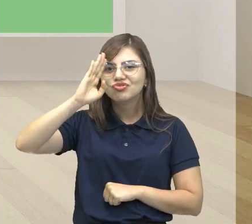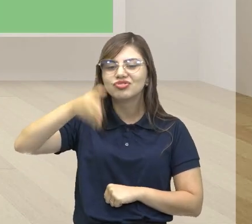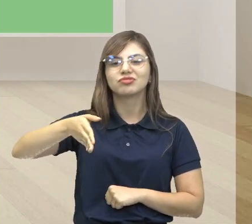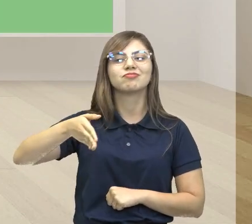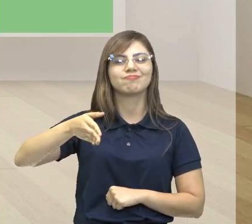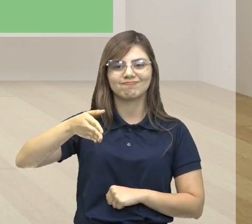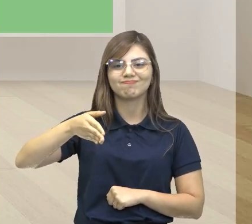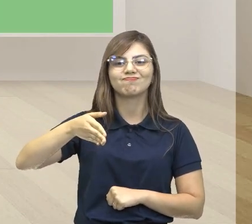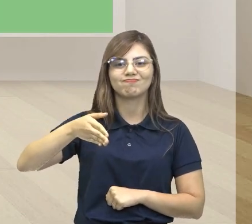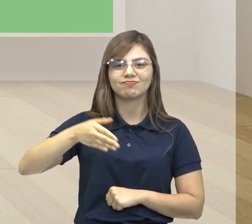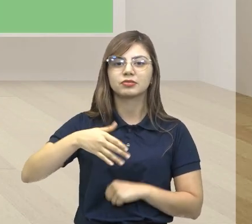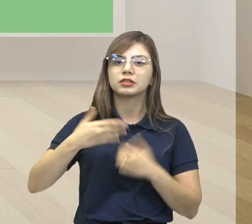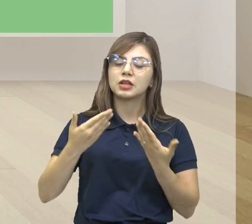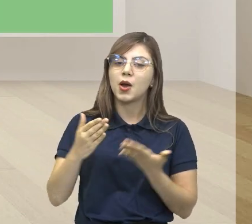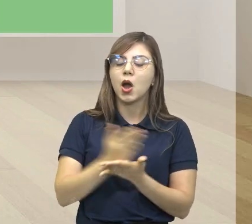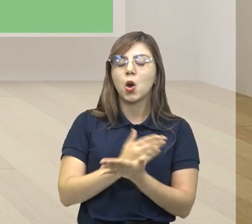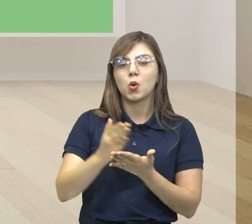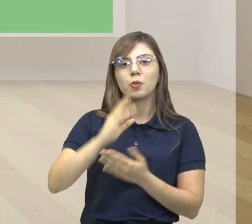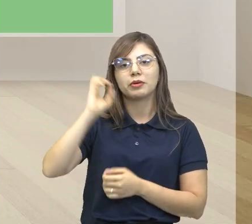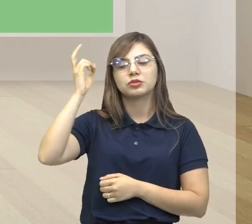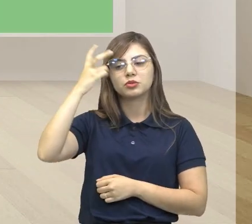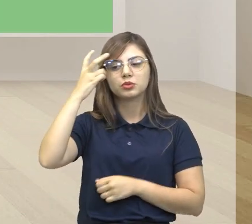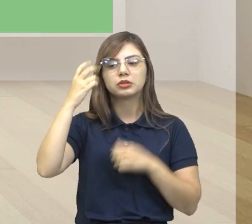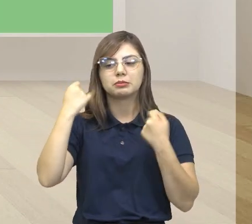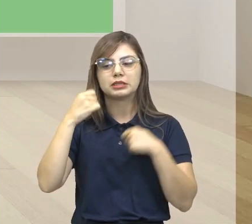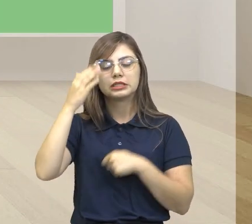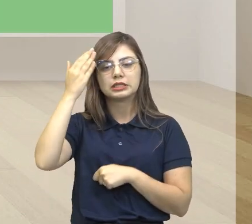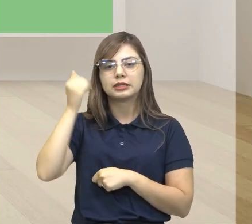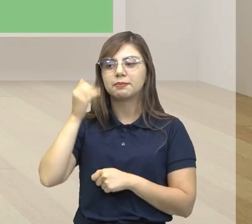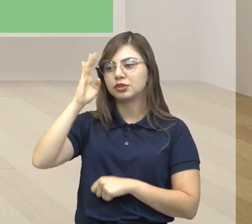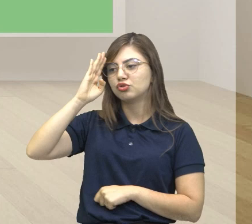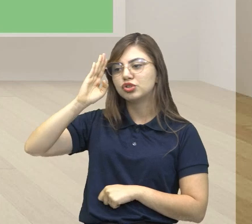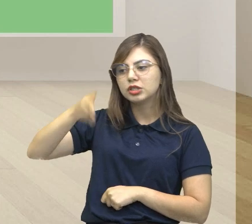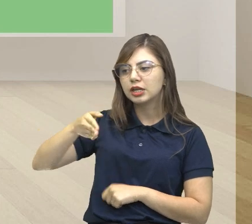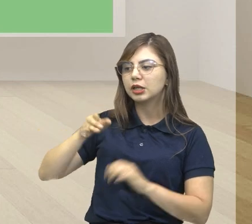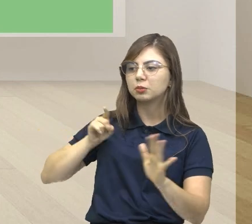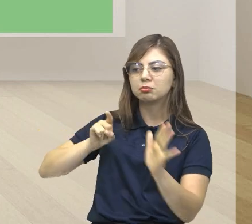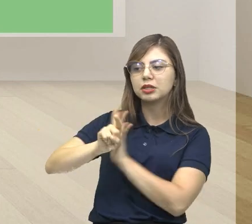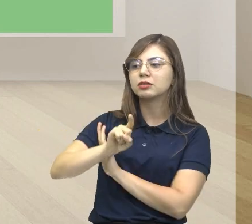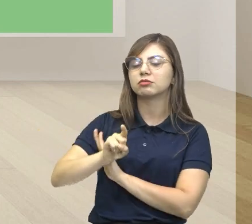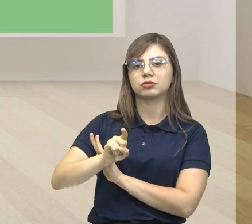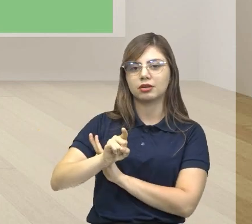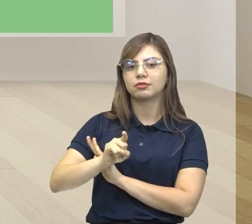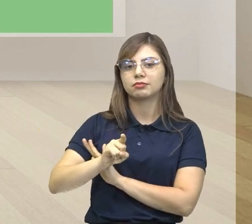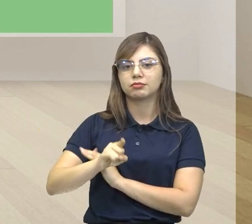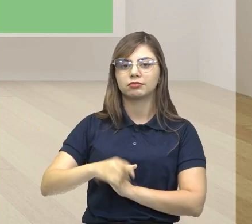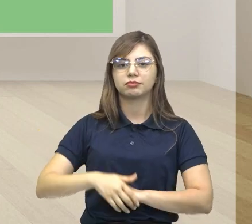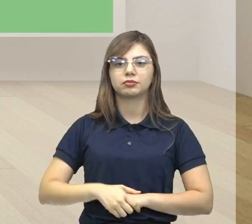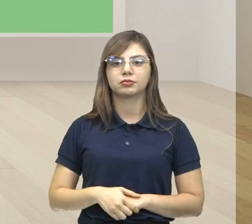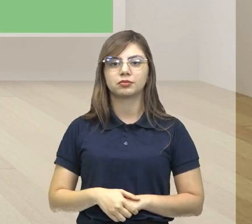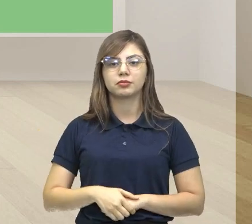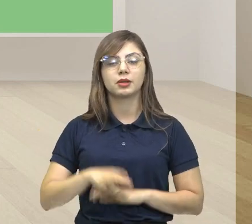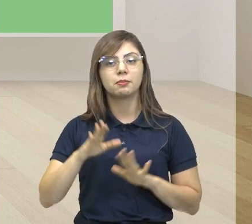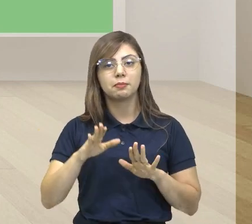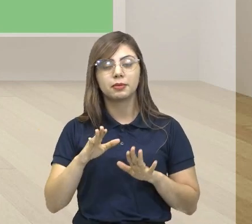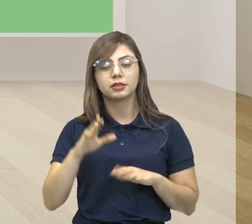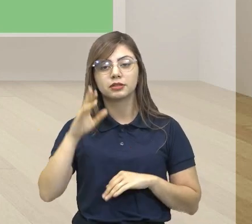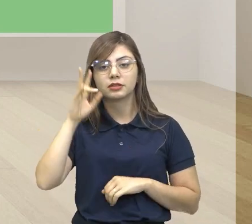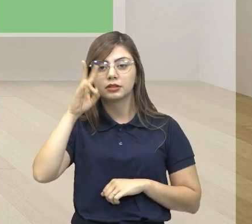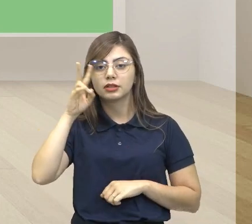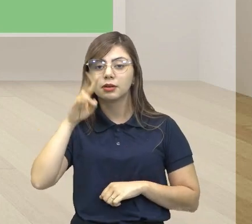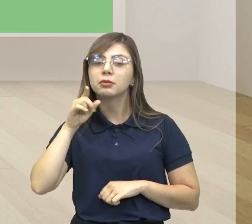Tá? Então, algumas culturas exigem uma abordagem direta quanto à fala, tá certo? De novo, isso não vai